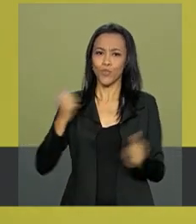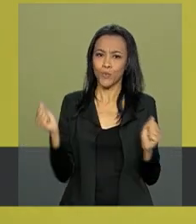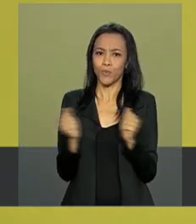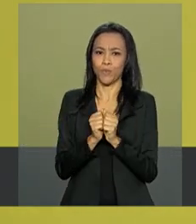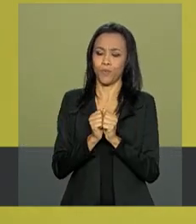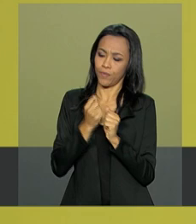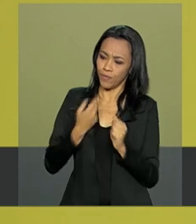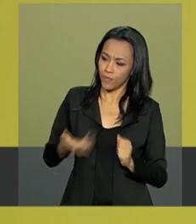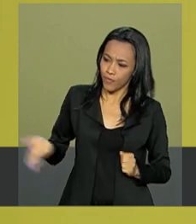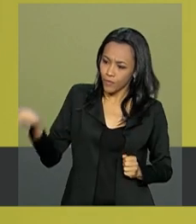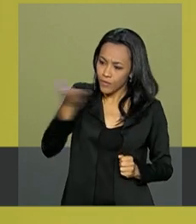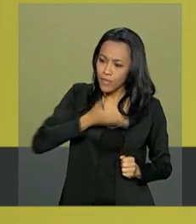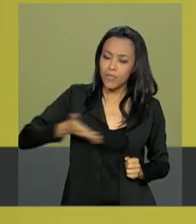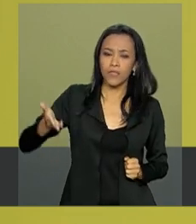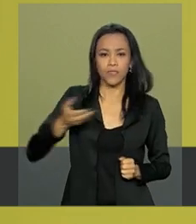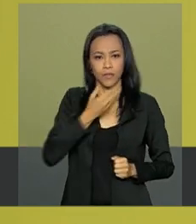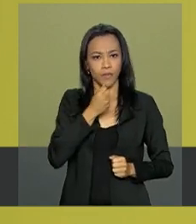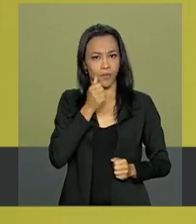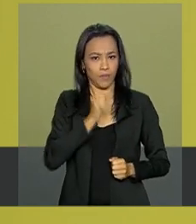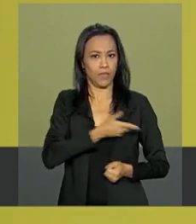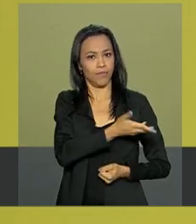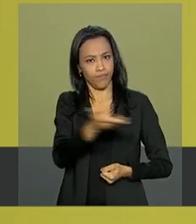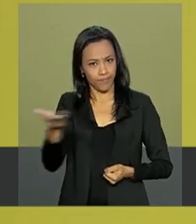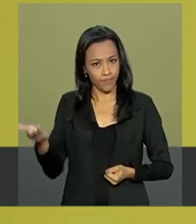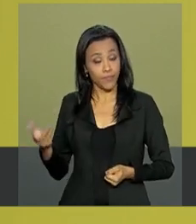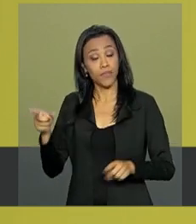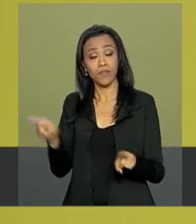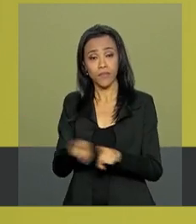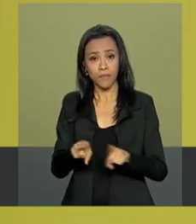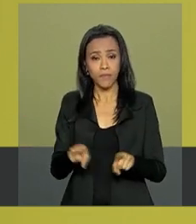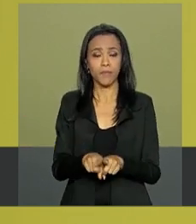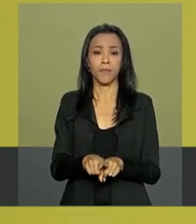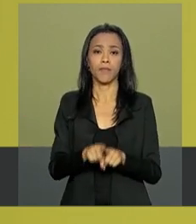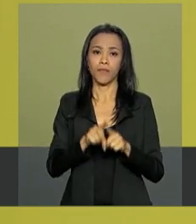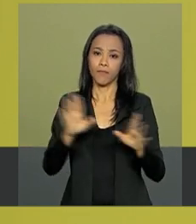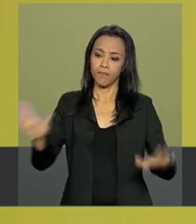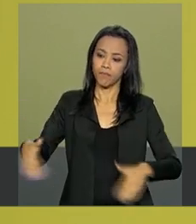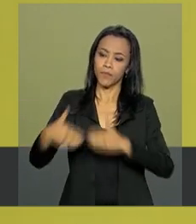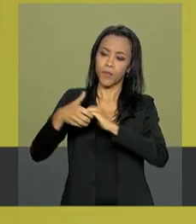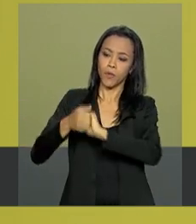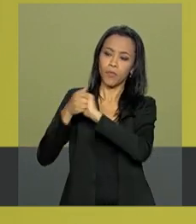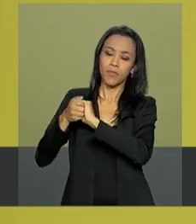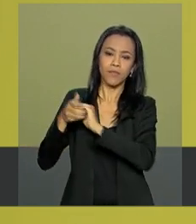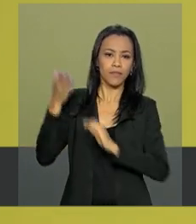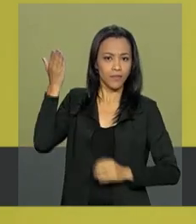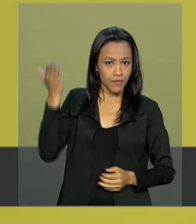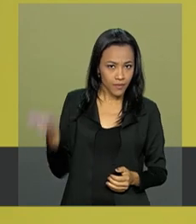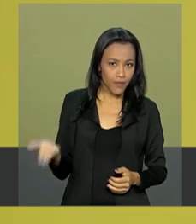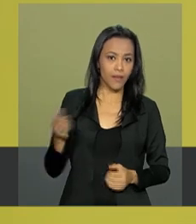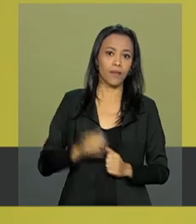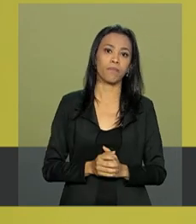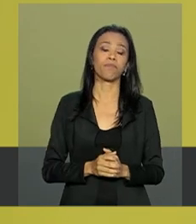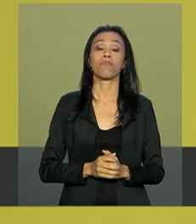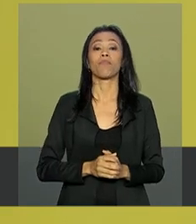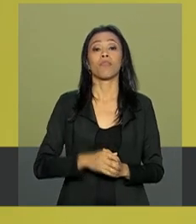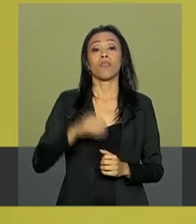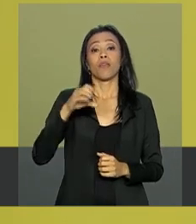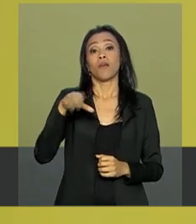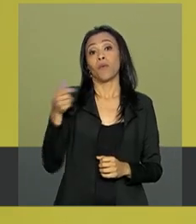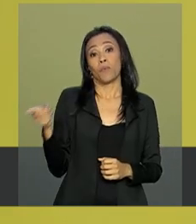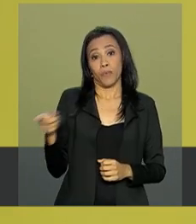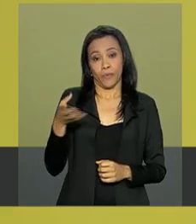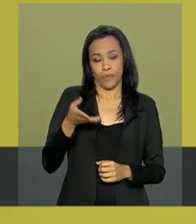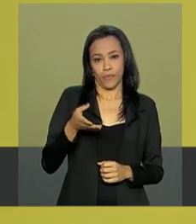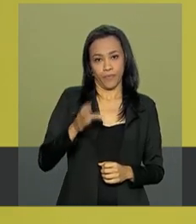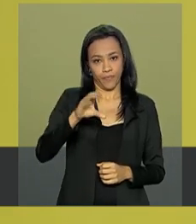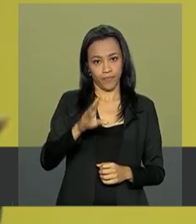senhores e senhoras. E também cumprimentar o Caffarelli pela oportunidade, digamos assim,